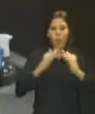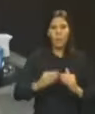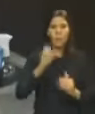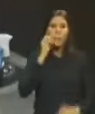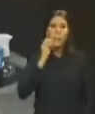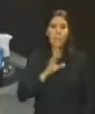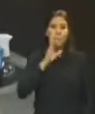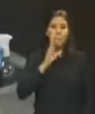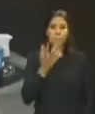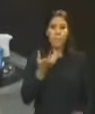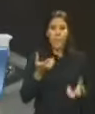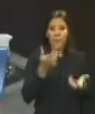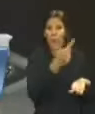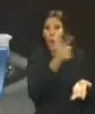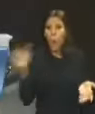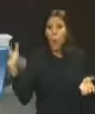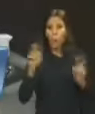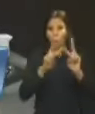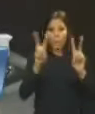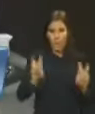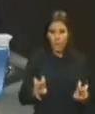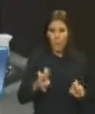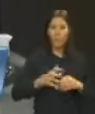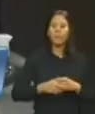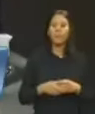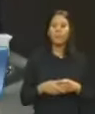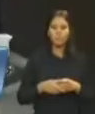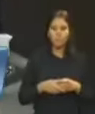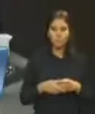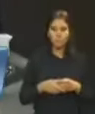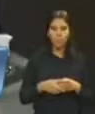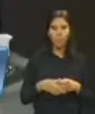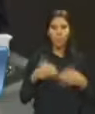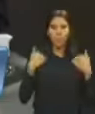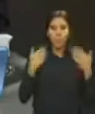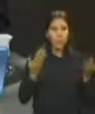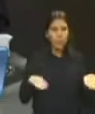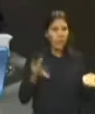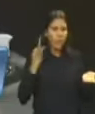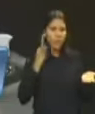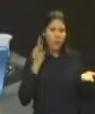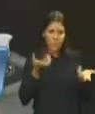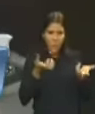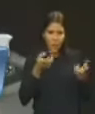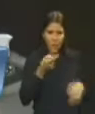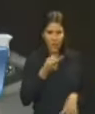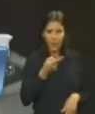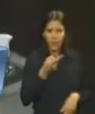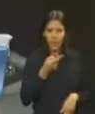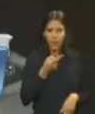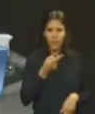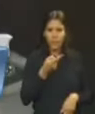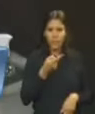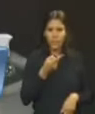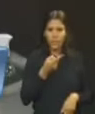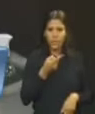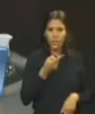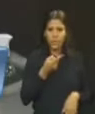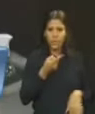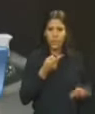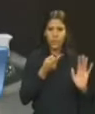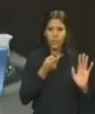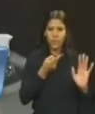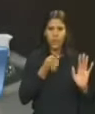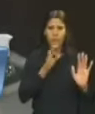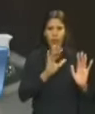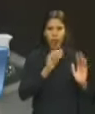um outro assunto. Por favor. Não sei se o deputado Fábio quer falar disso. Deputado Fábio... Tá bom. Deputado Fábio, eu ouço o deputado